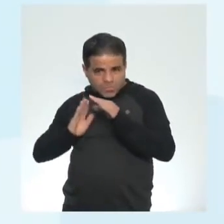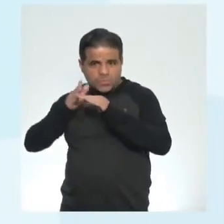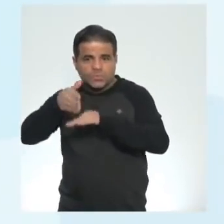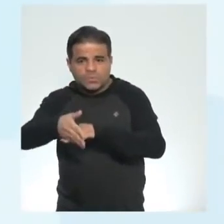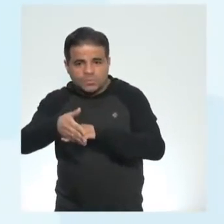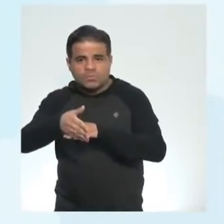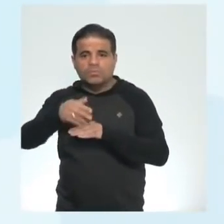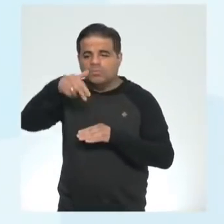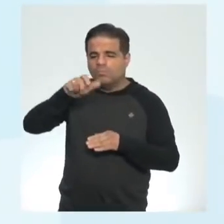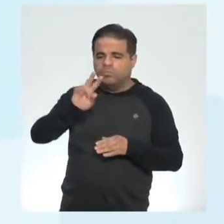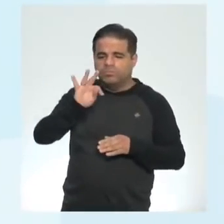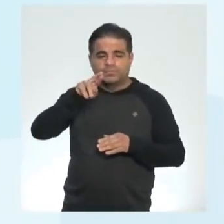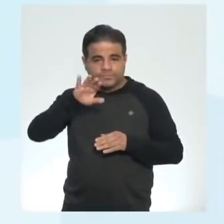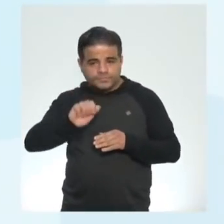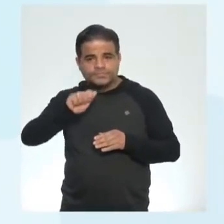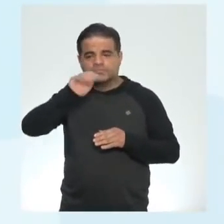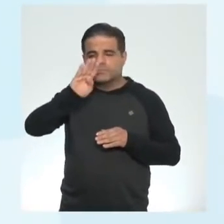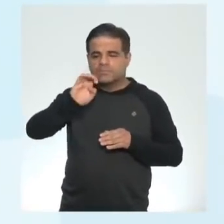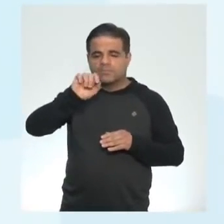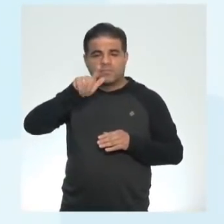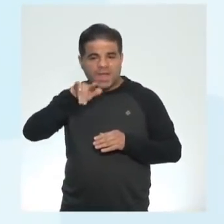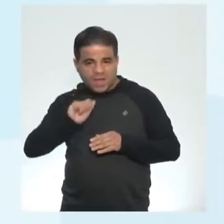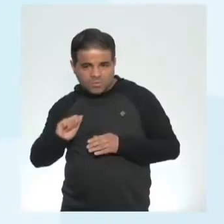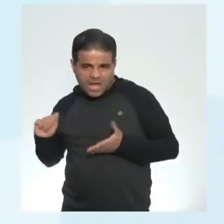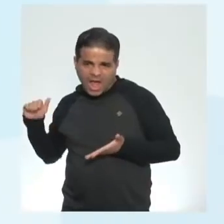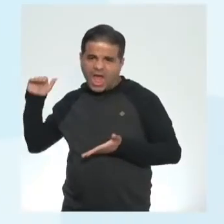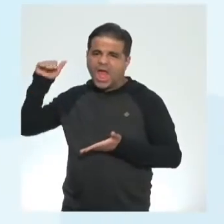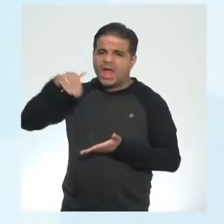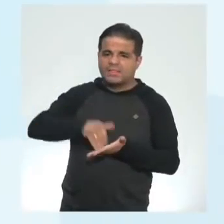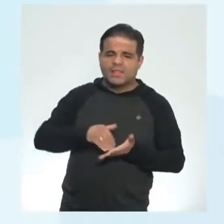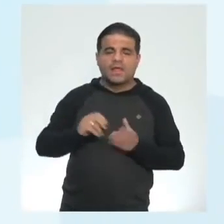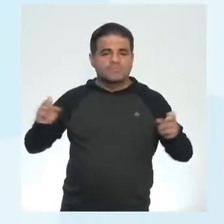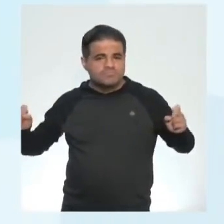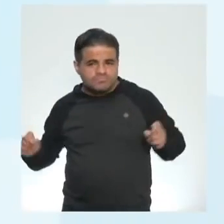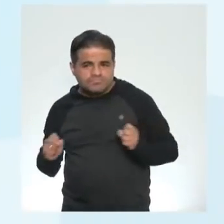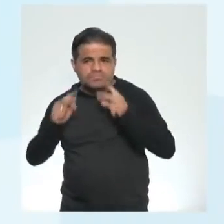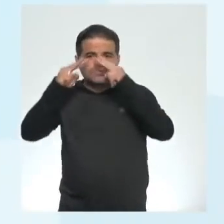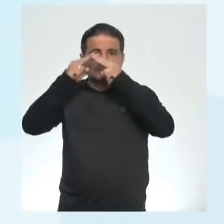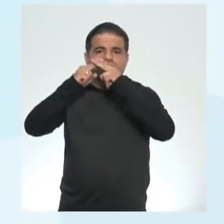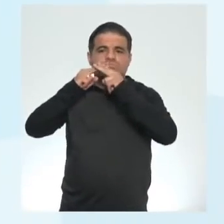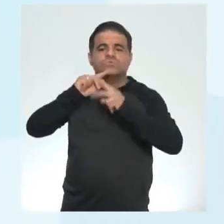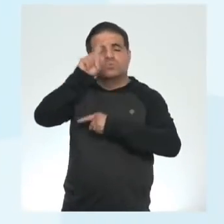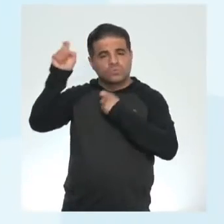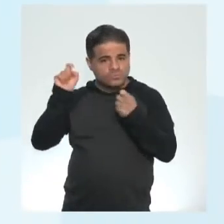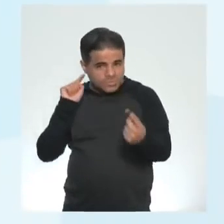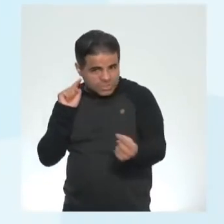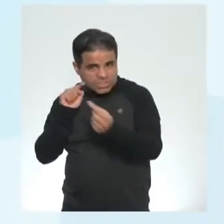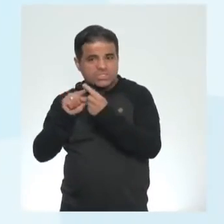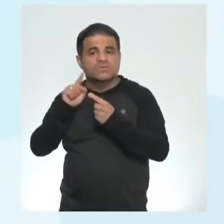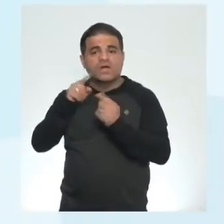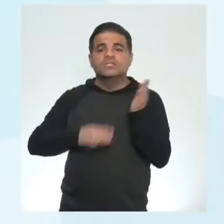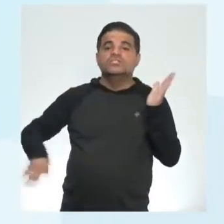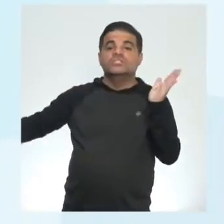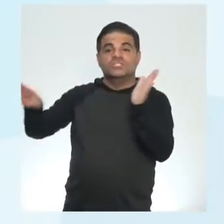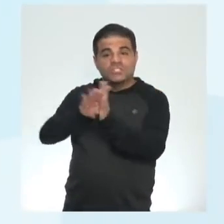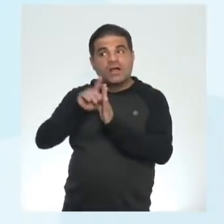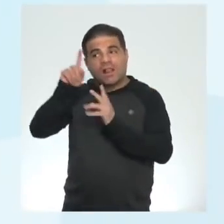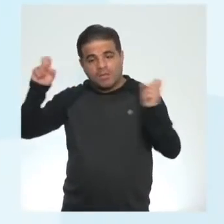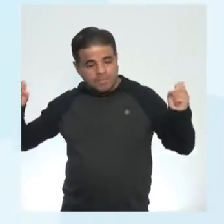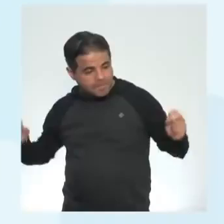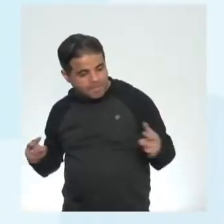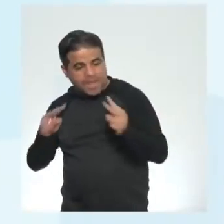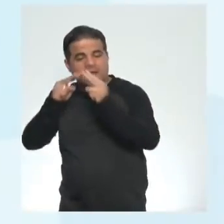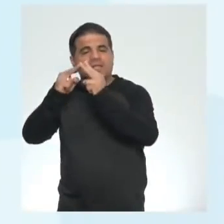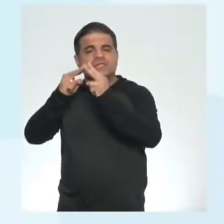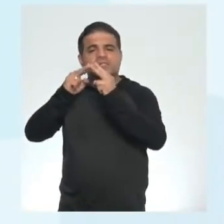a neutra Bélgica até Paris. O objetivo era chegar em Paris.